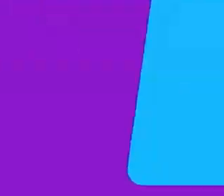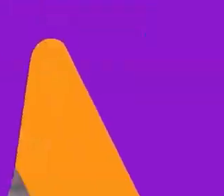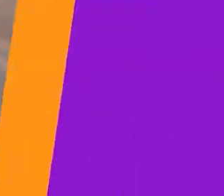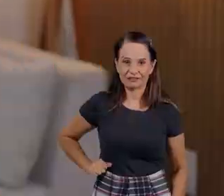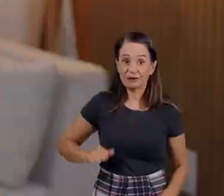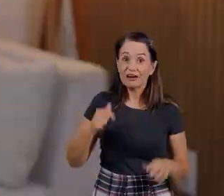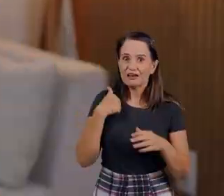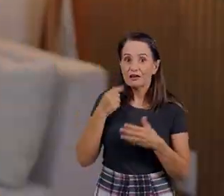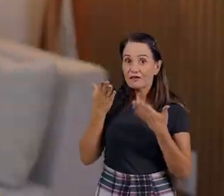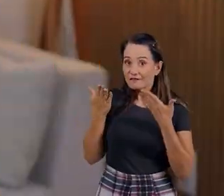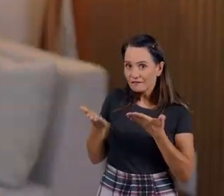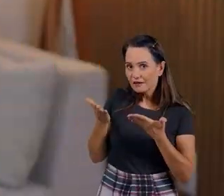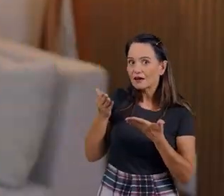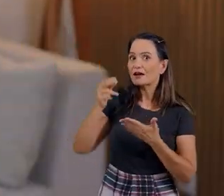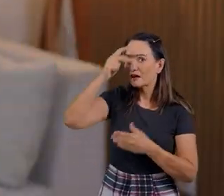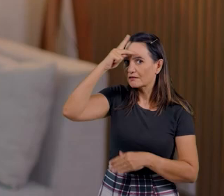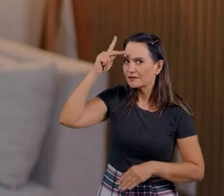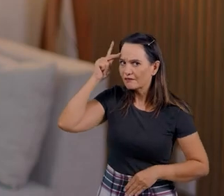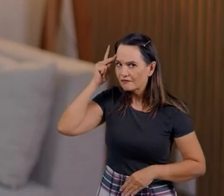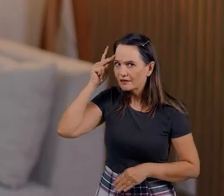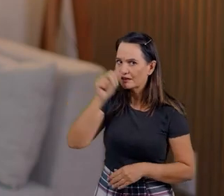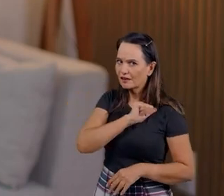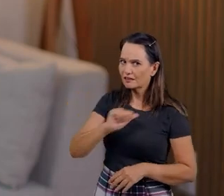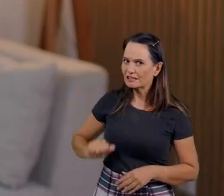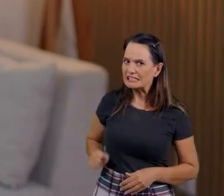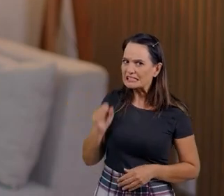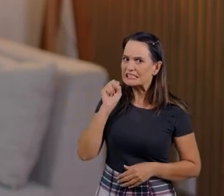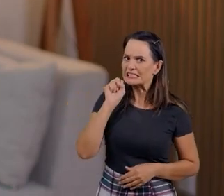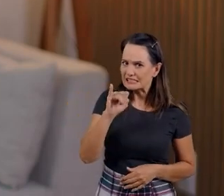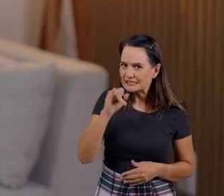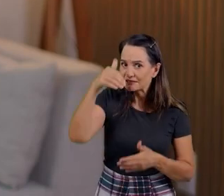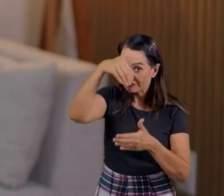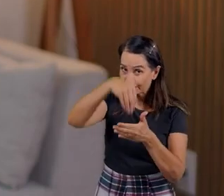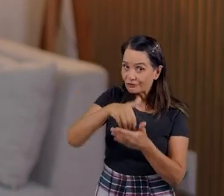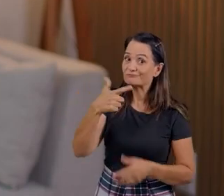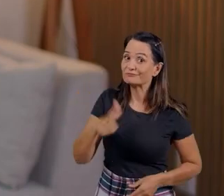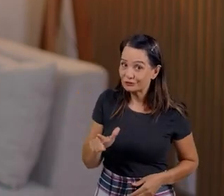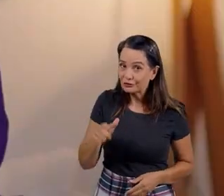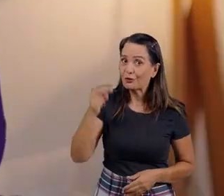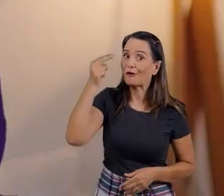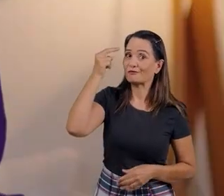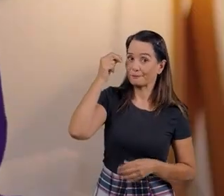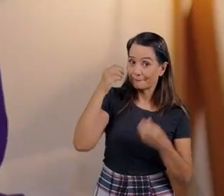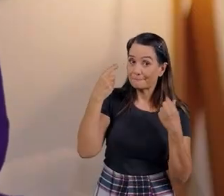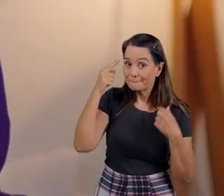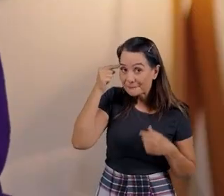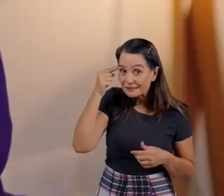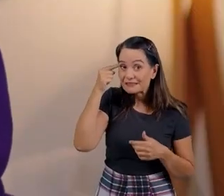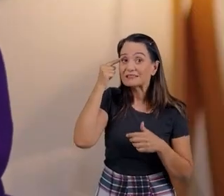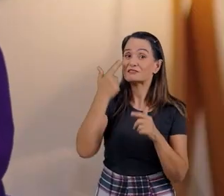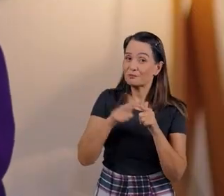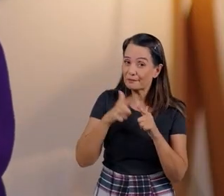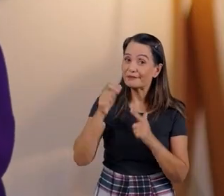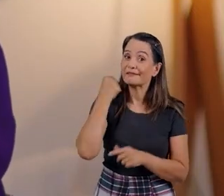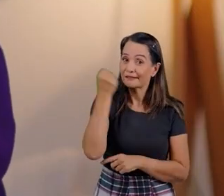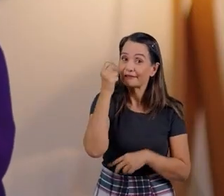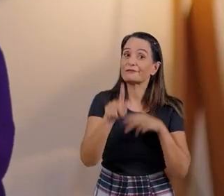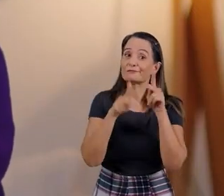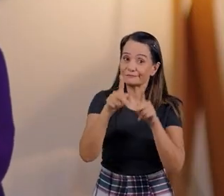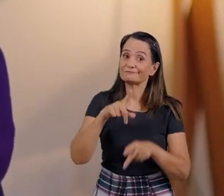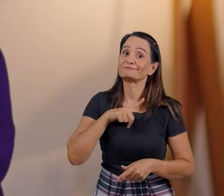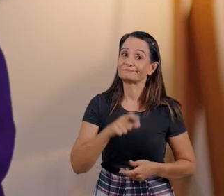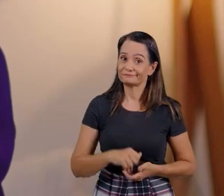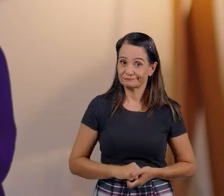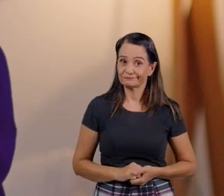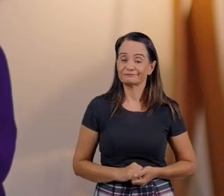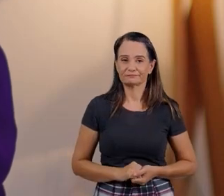Ananindeua. Esse será o prefeito de Ananindeua, caso você reeleja o doutor Daniel. Pense num cheque em branco que a população